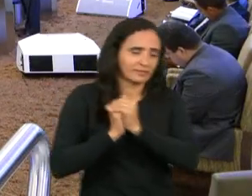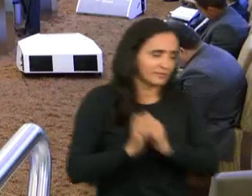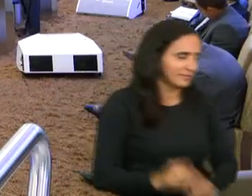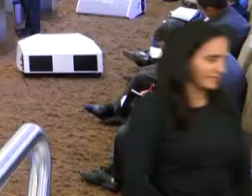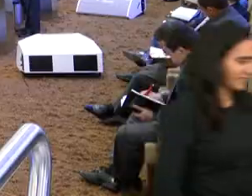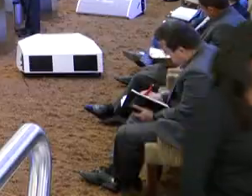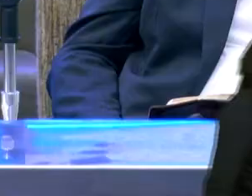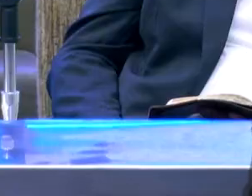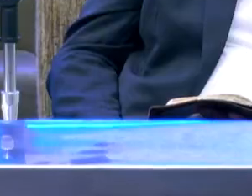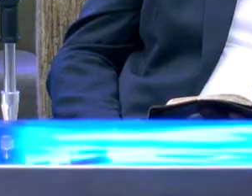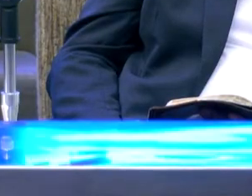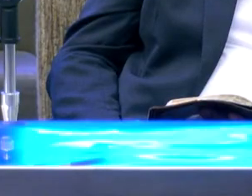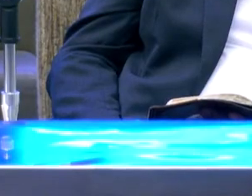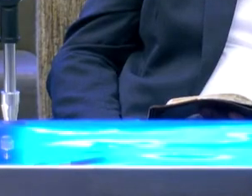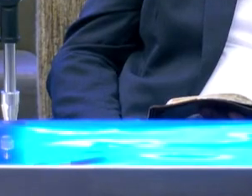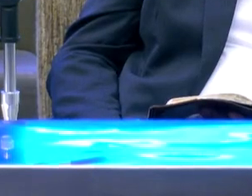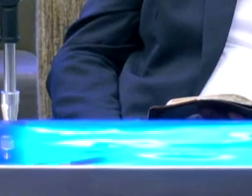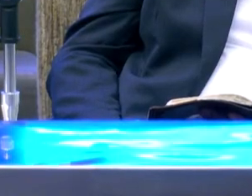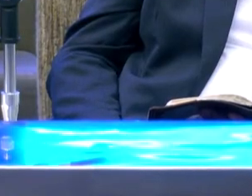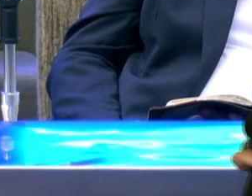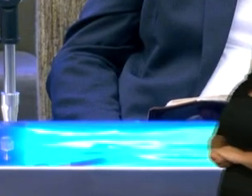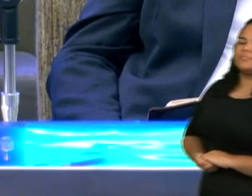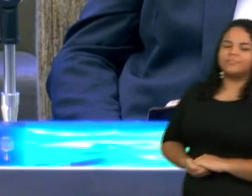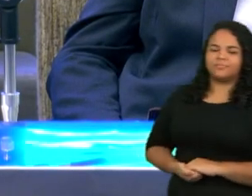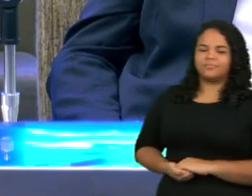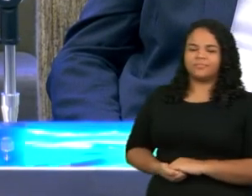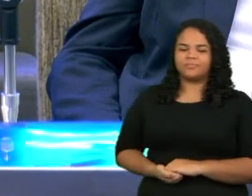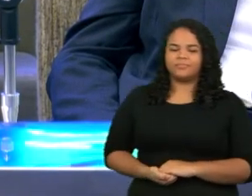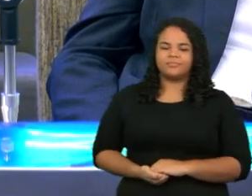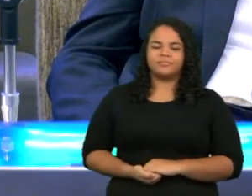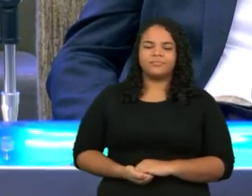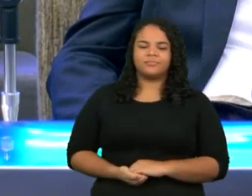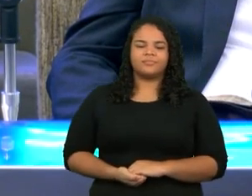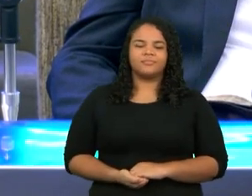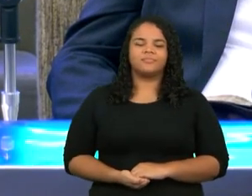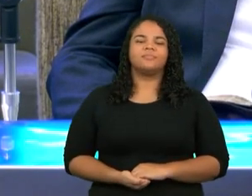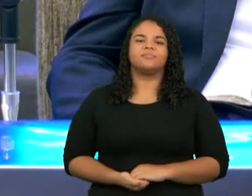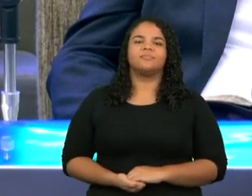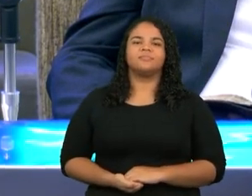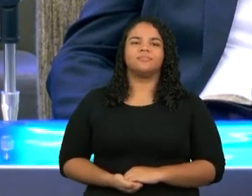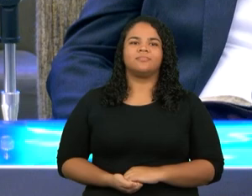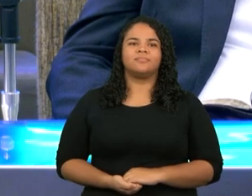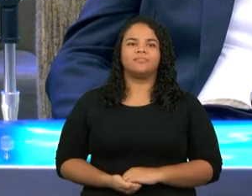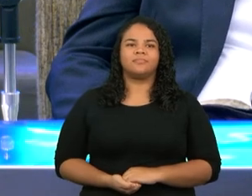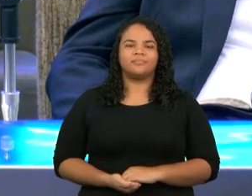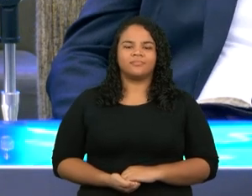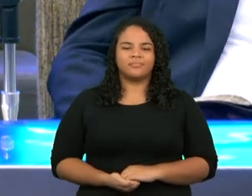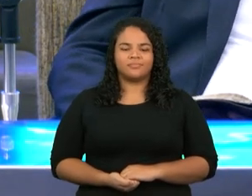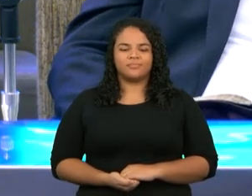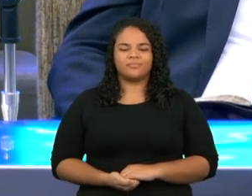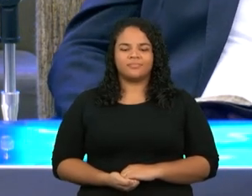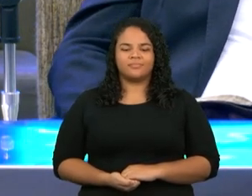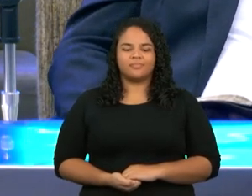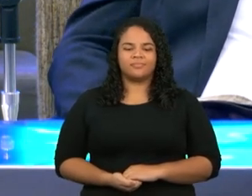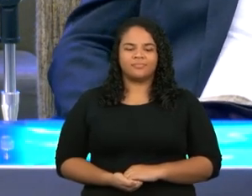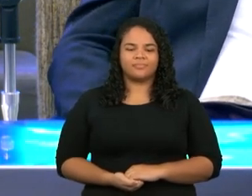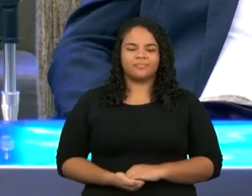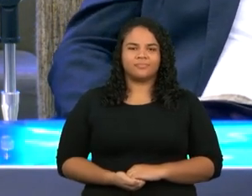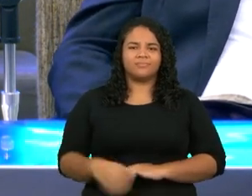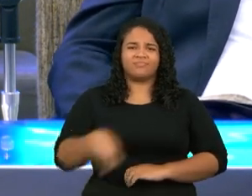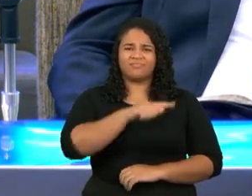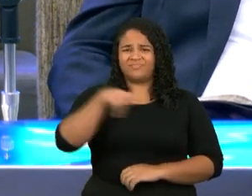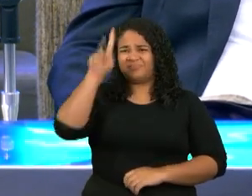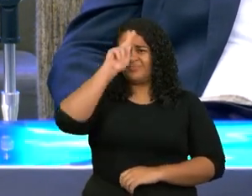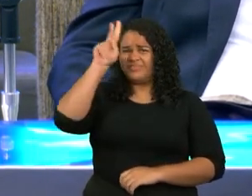quanto ao trato passado as coisas que você que nós cometíamos